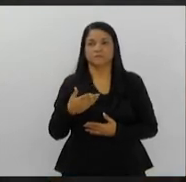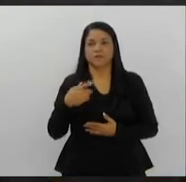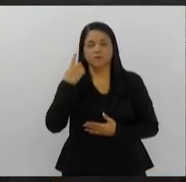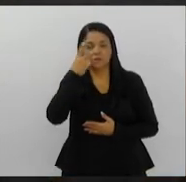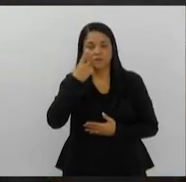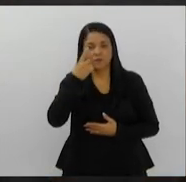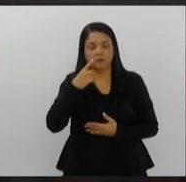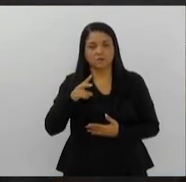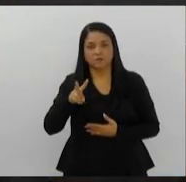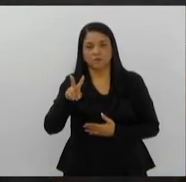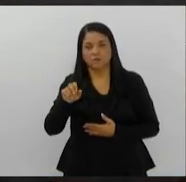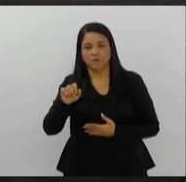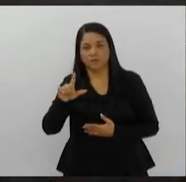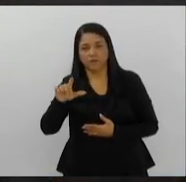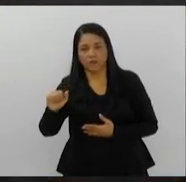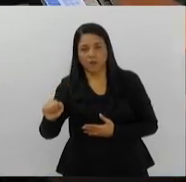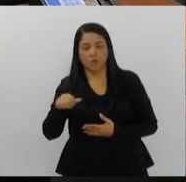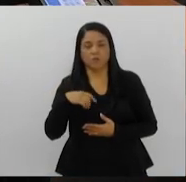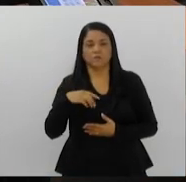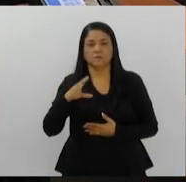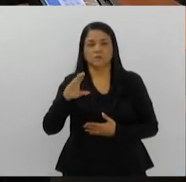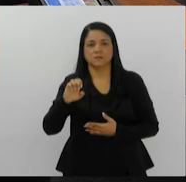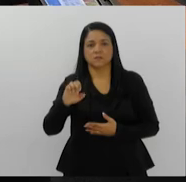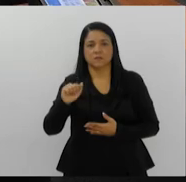deputado Valdo Ceasa,